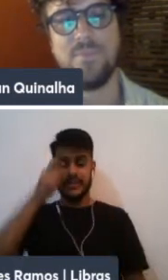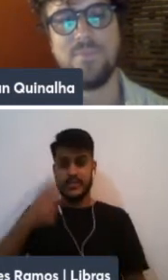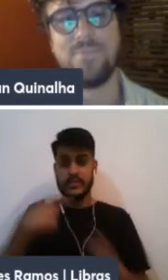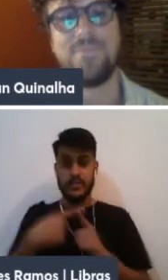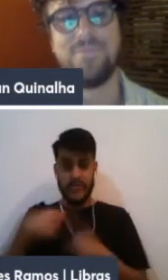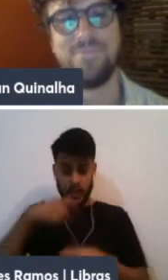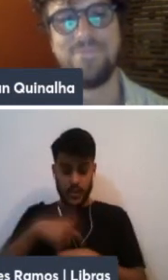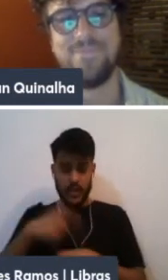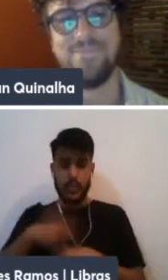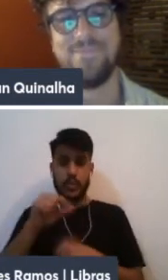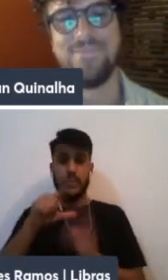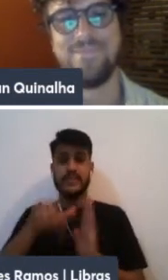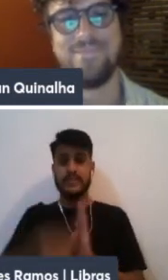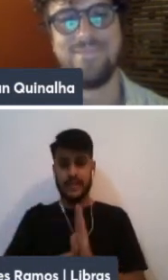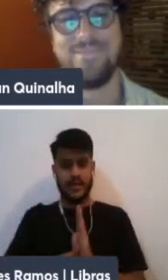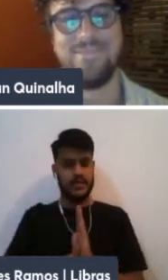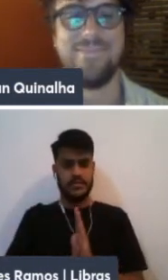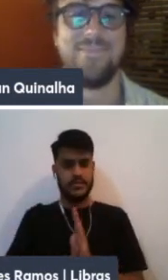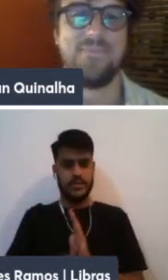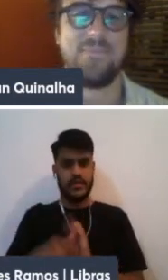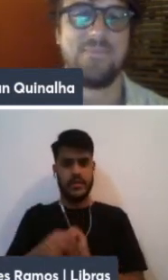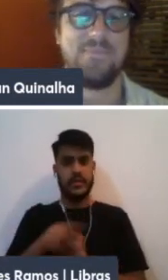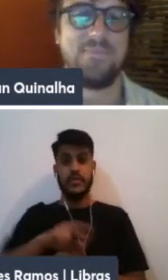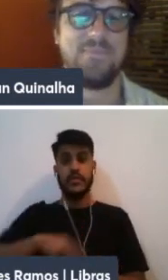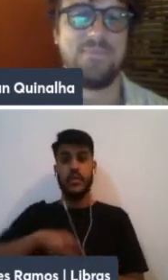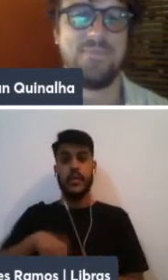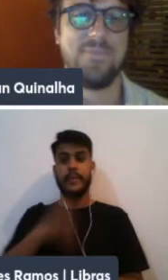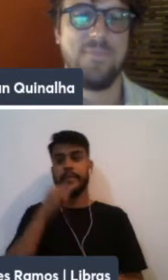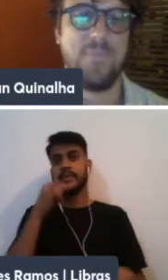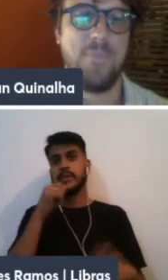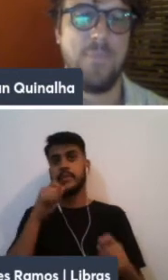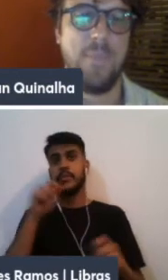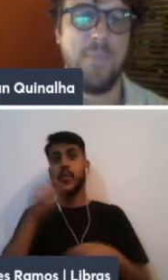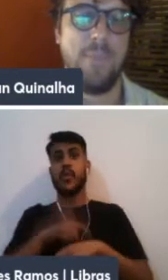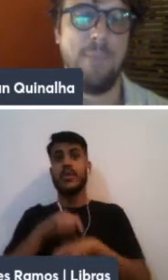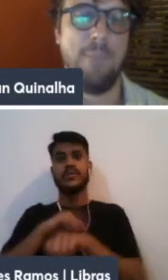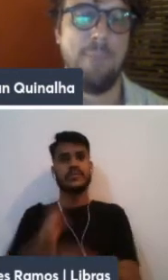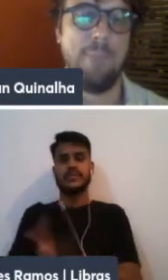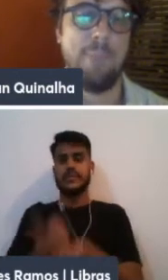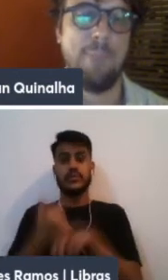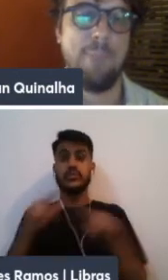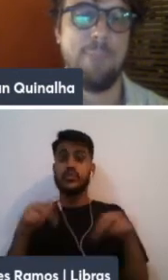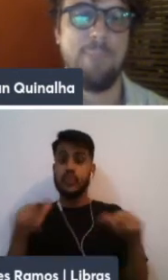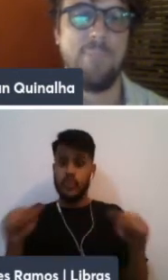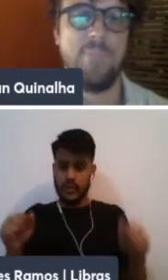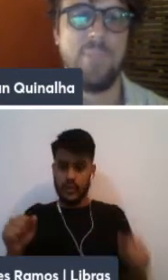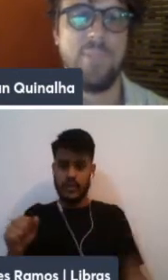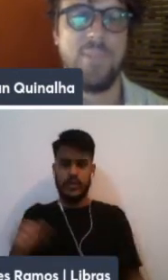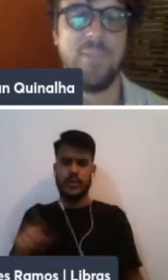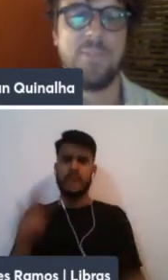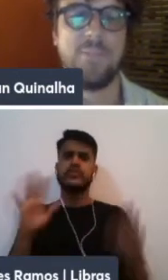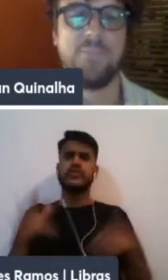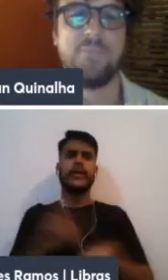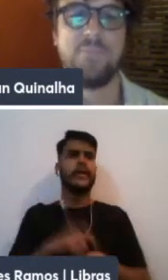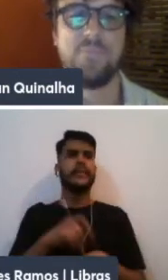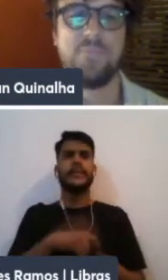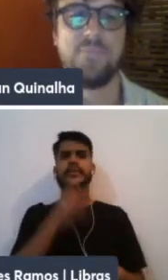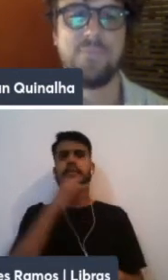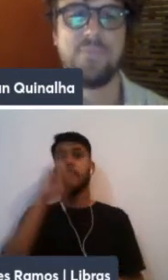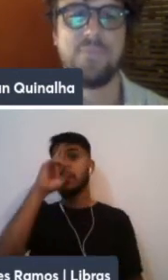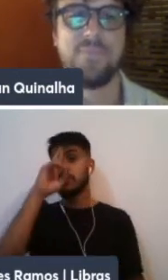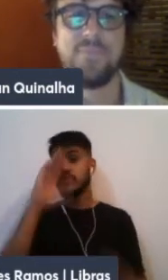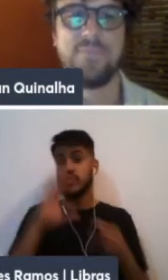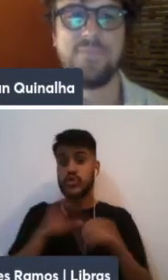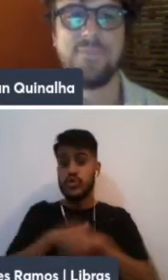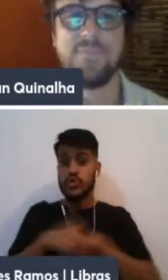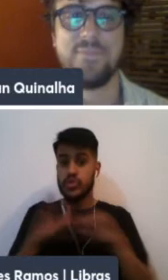tarde. Não era jamais em programas assim de horário mais cedo, né? Isso você ia ver o Lenny Dale era já em programas meia-noite, 11